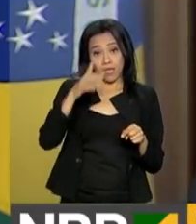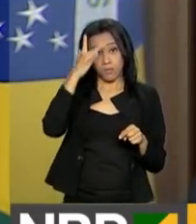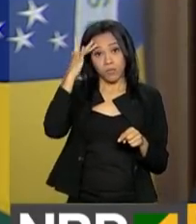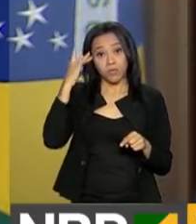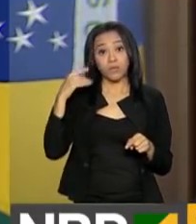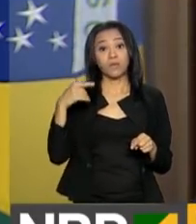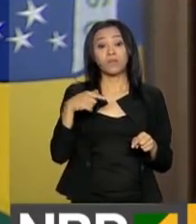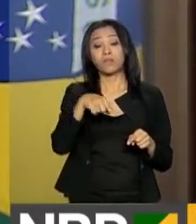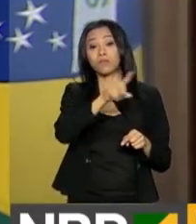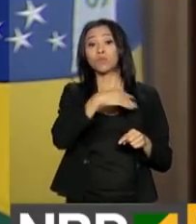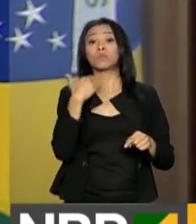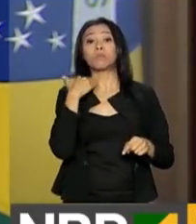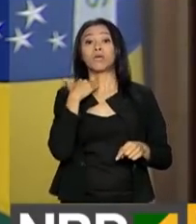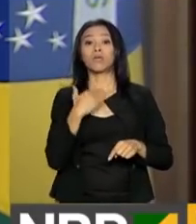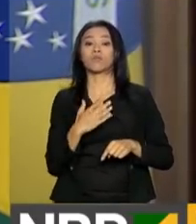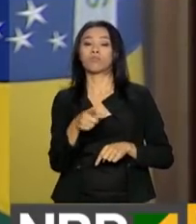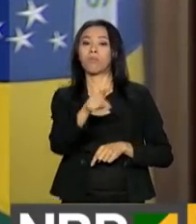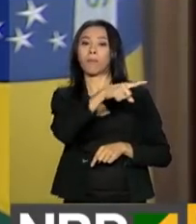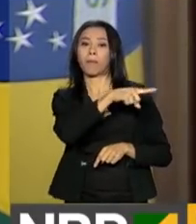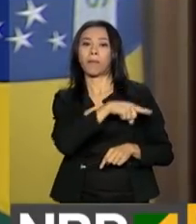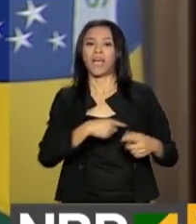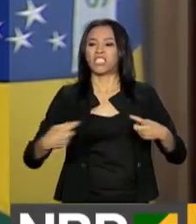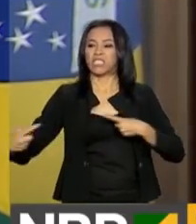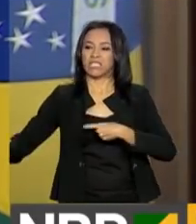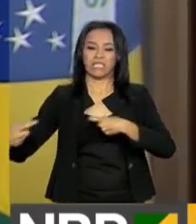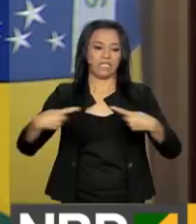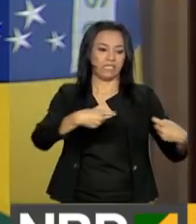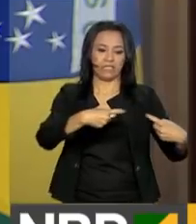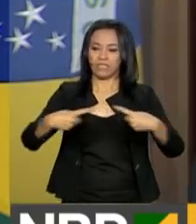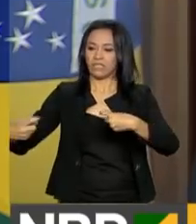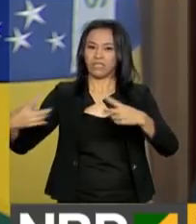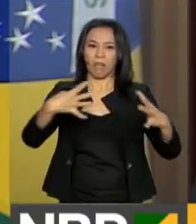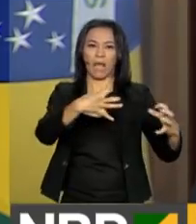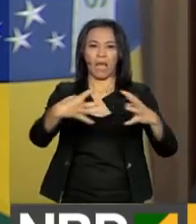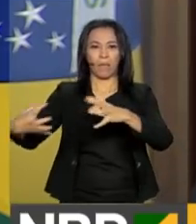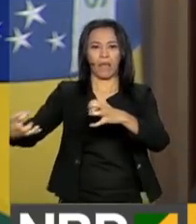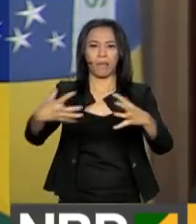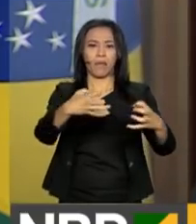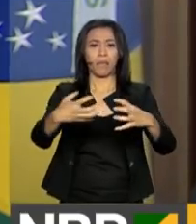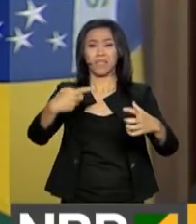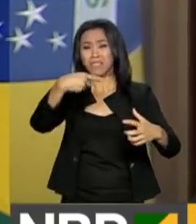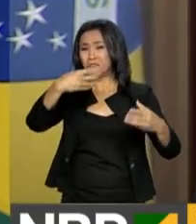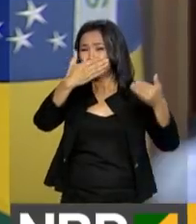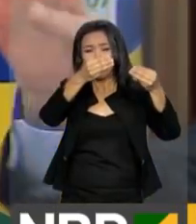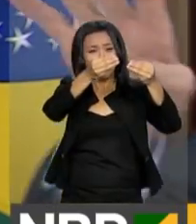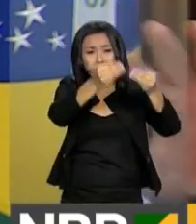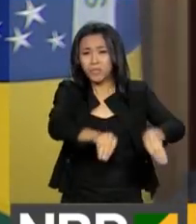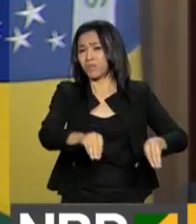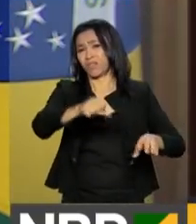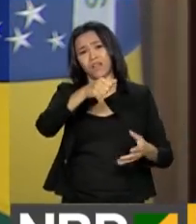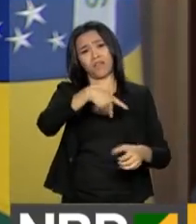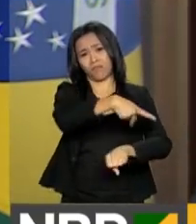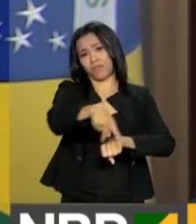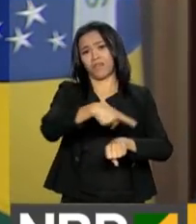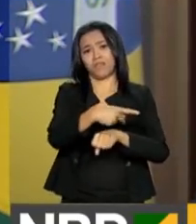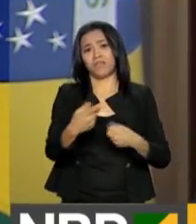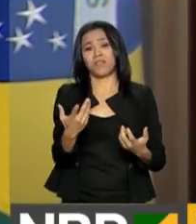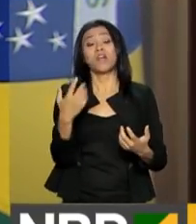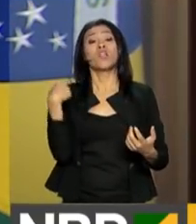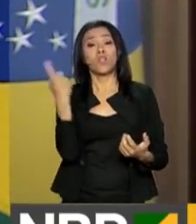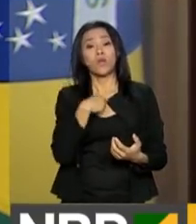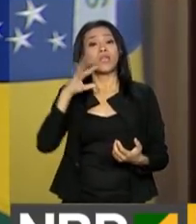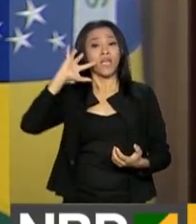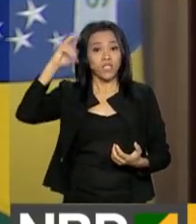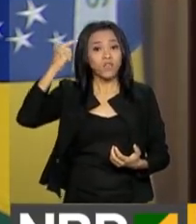ainda gerar uma litigiosidade social e judicial prejudicial para o país nós eliminamos essa litigiosidade